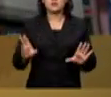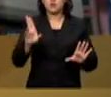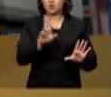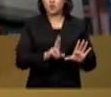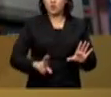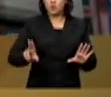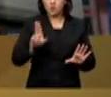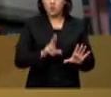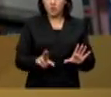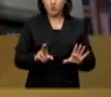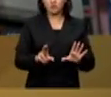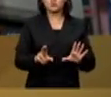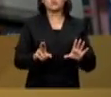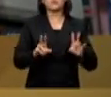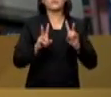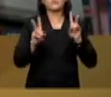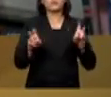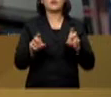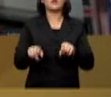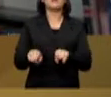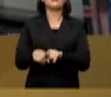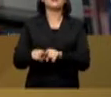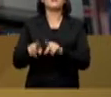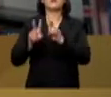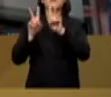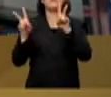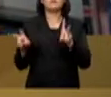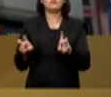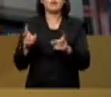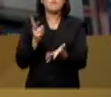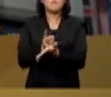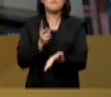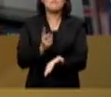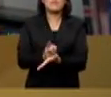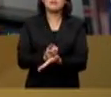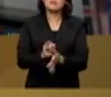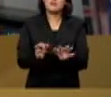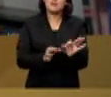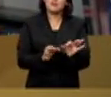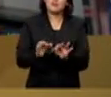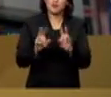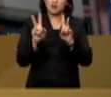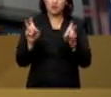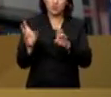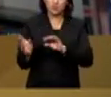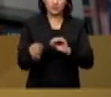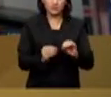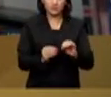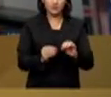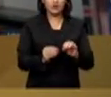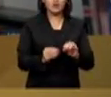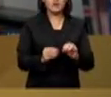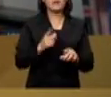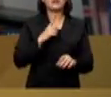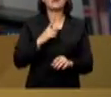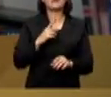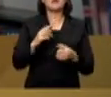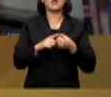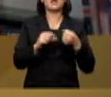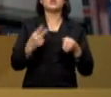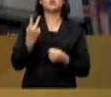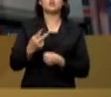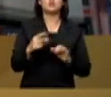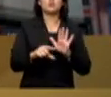assinatura, fecho aspas, e, abro aspas, ainda que preparatórios, fecho aspas, constantes do artigo 2º,